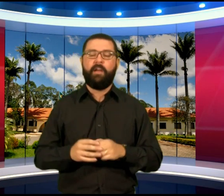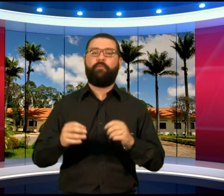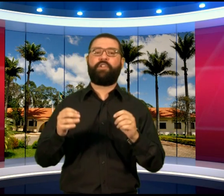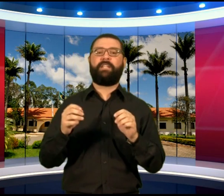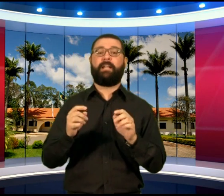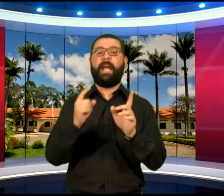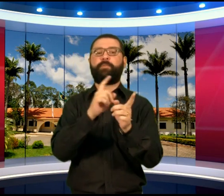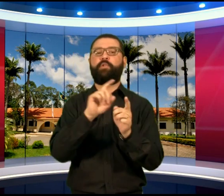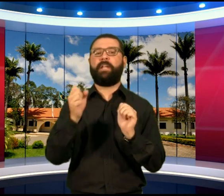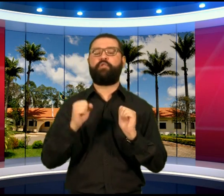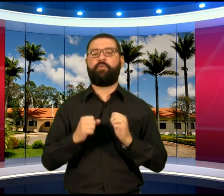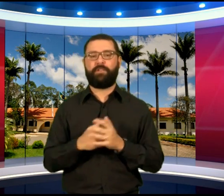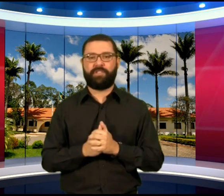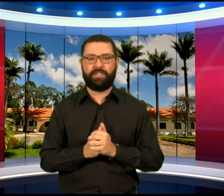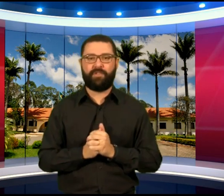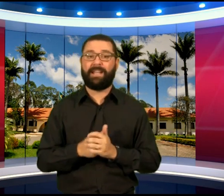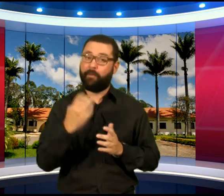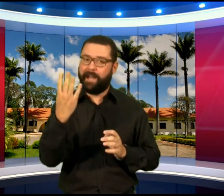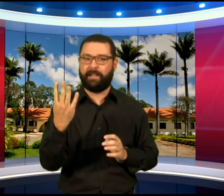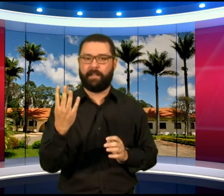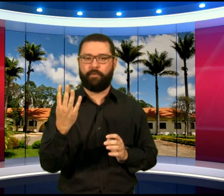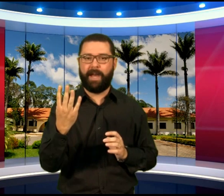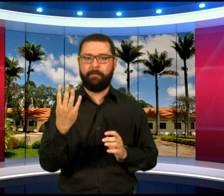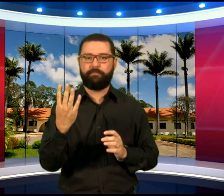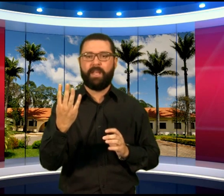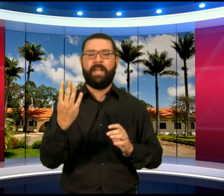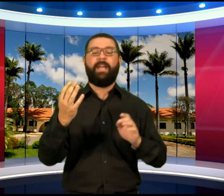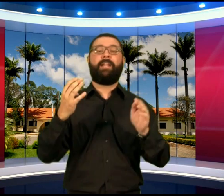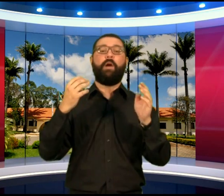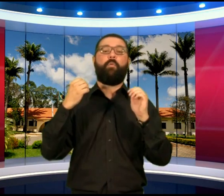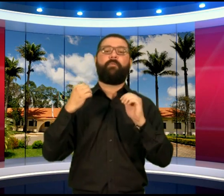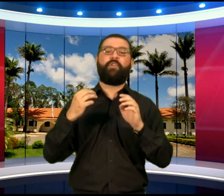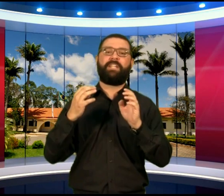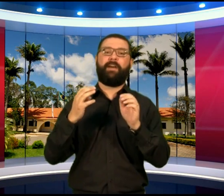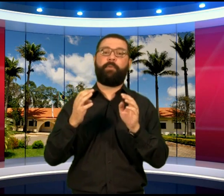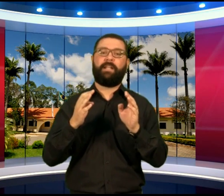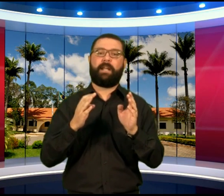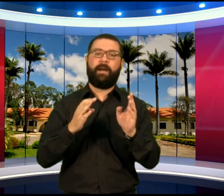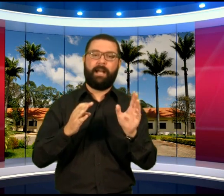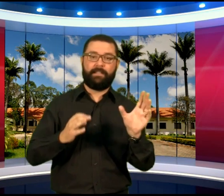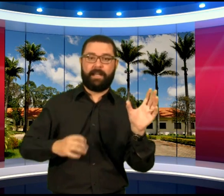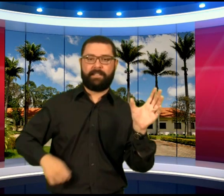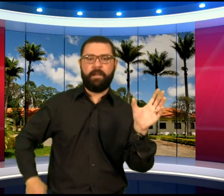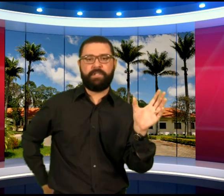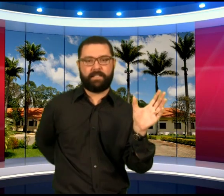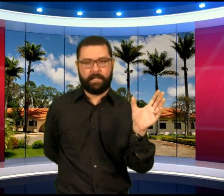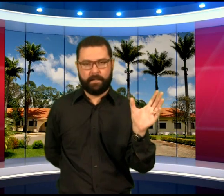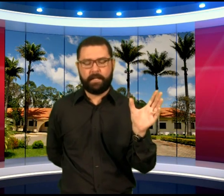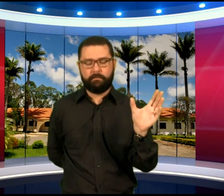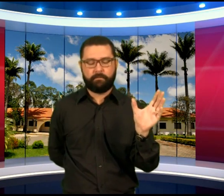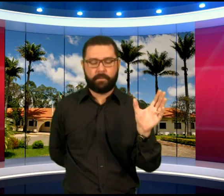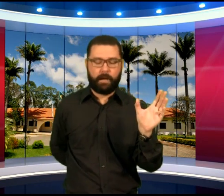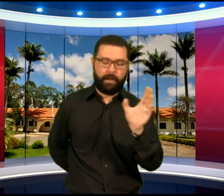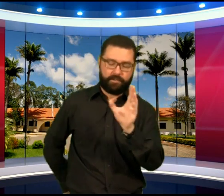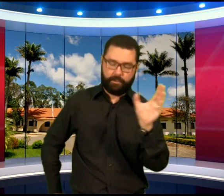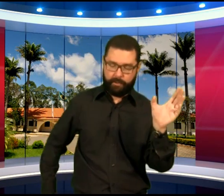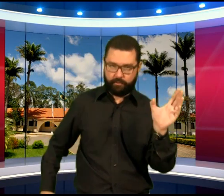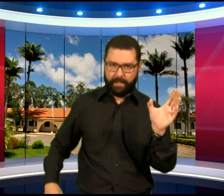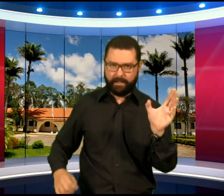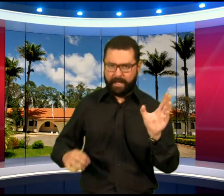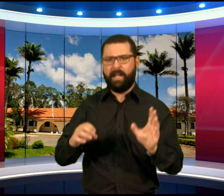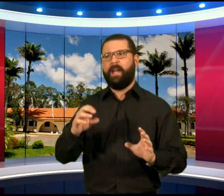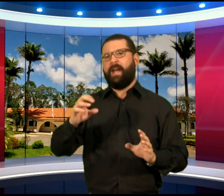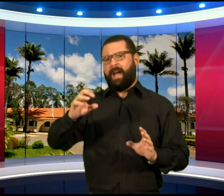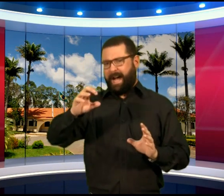adequado, 10% de 400 vai dar 40, não vai? Então, você vai poder trabalhar de 360, que é 400